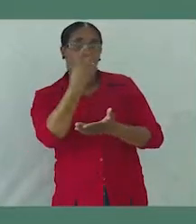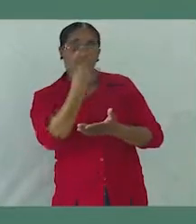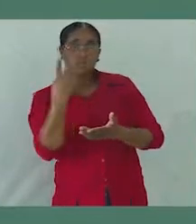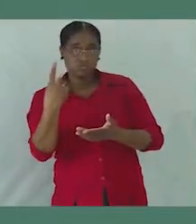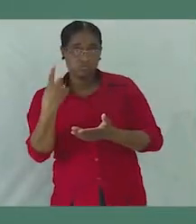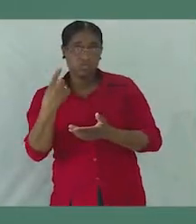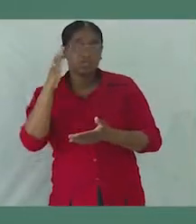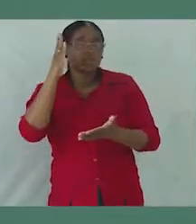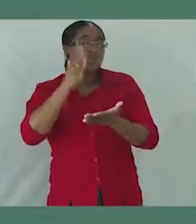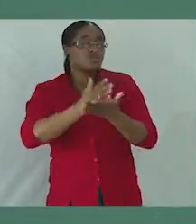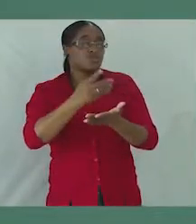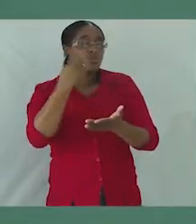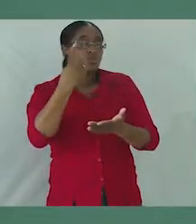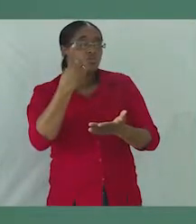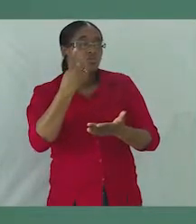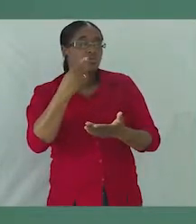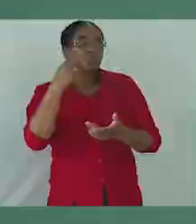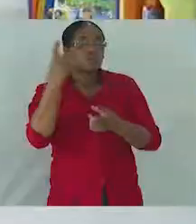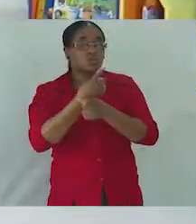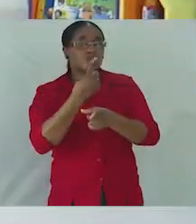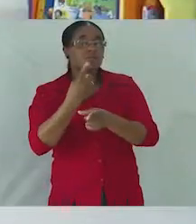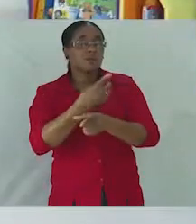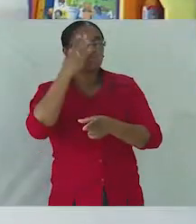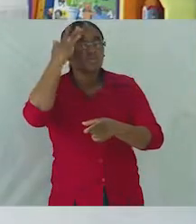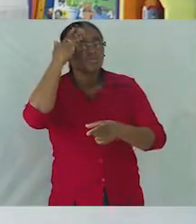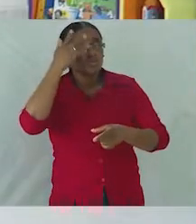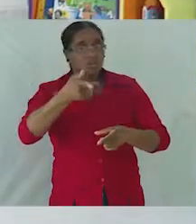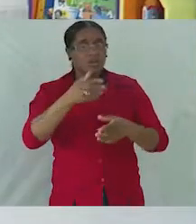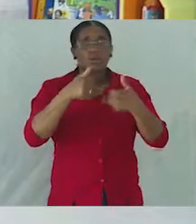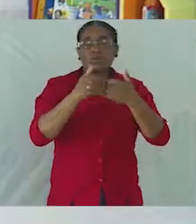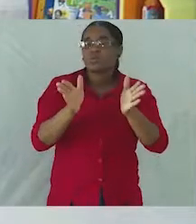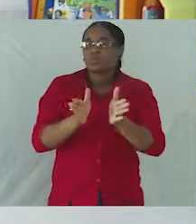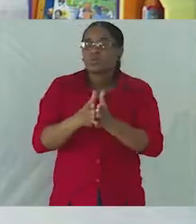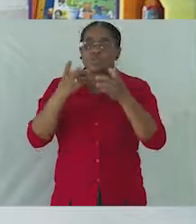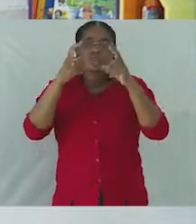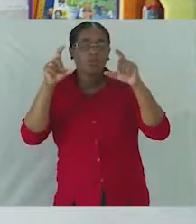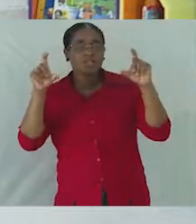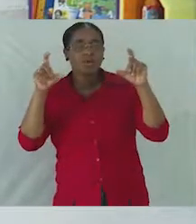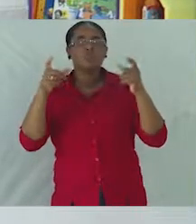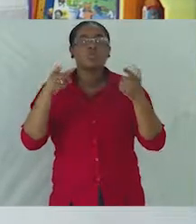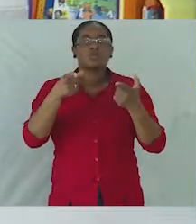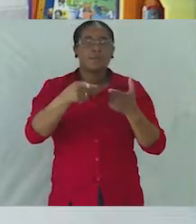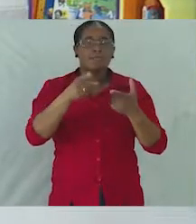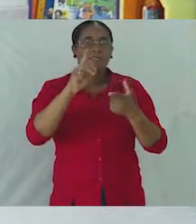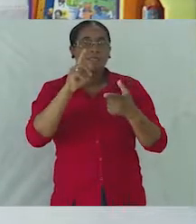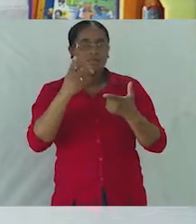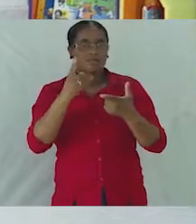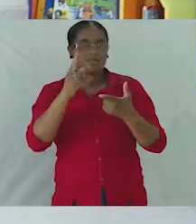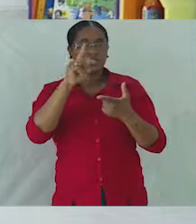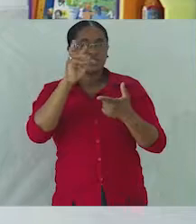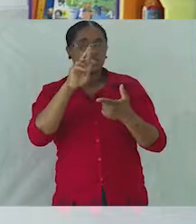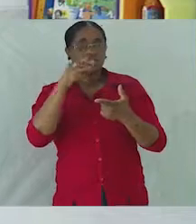tem apenas um único elemento. Então, todas as equações do tipo x² igual a